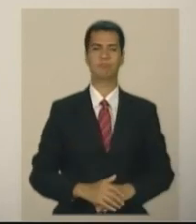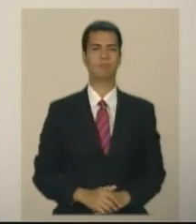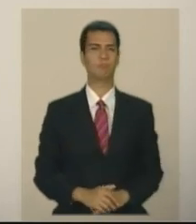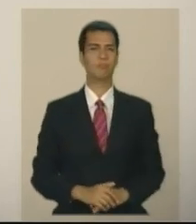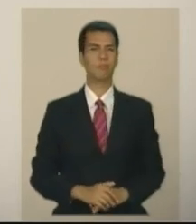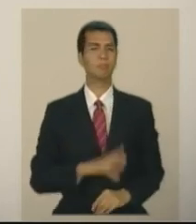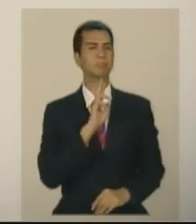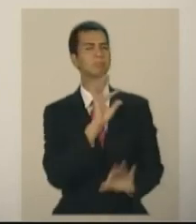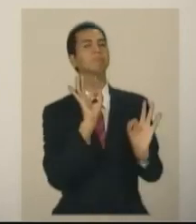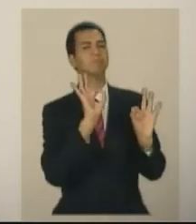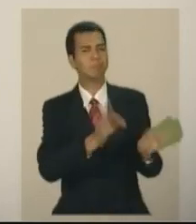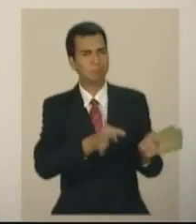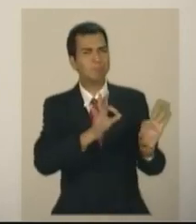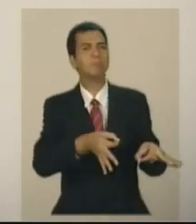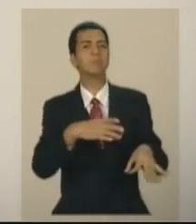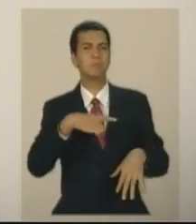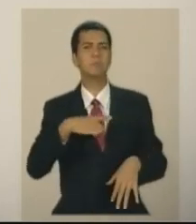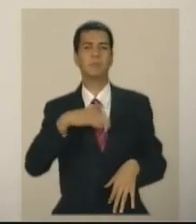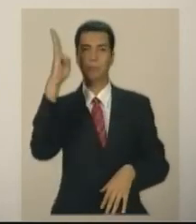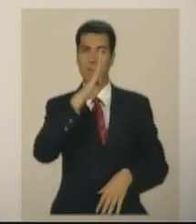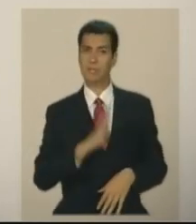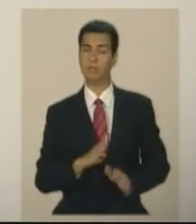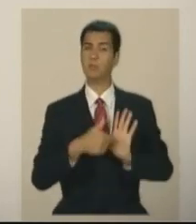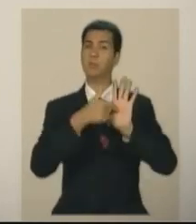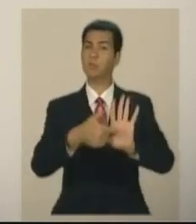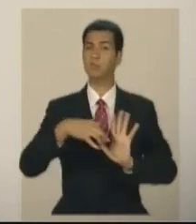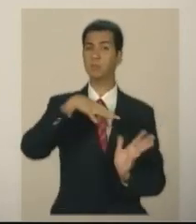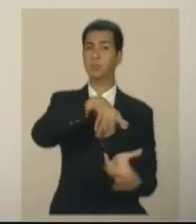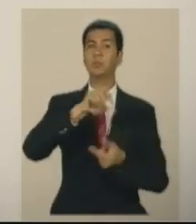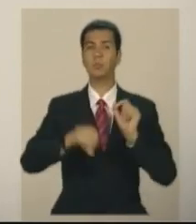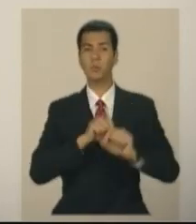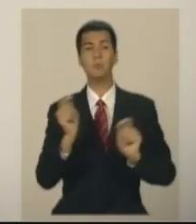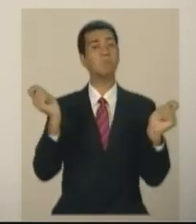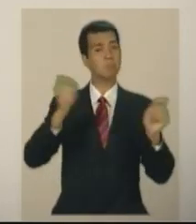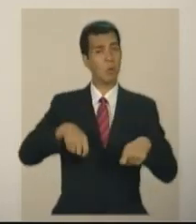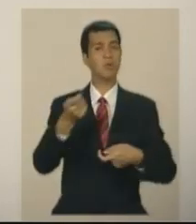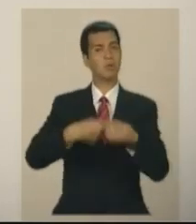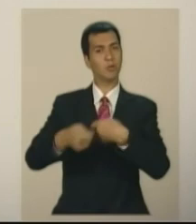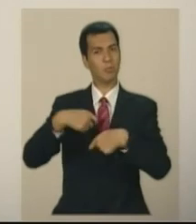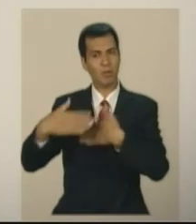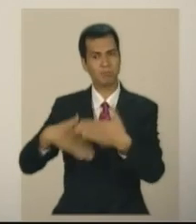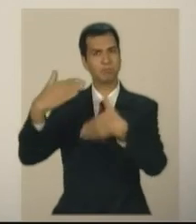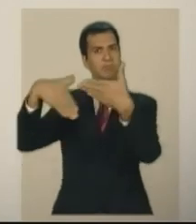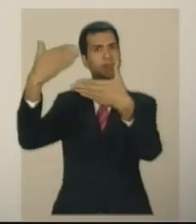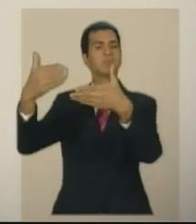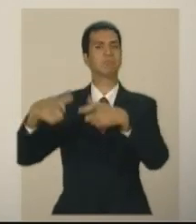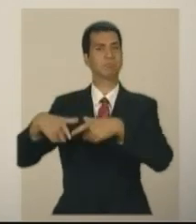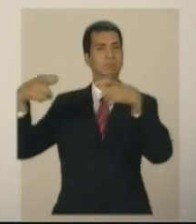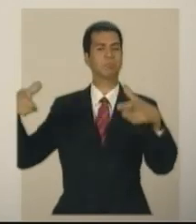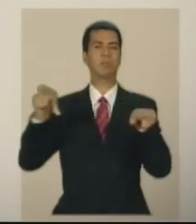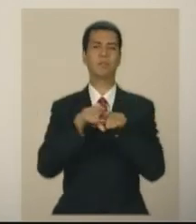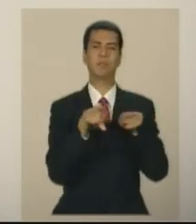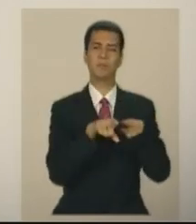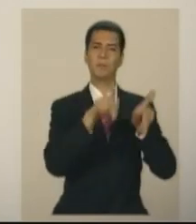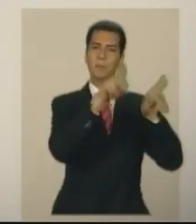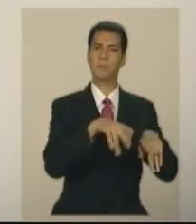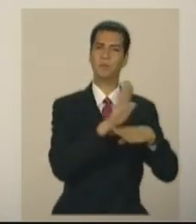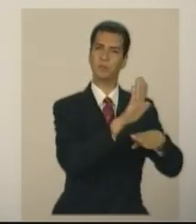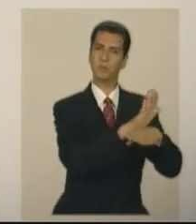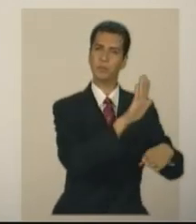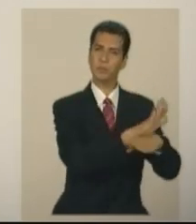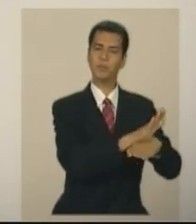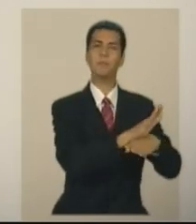mostrando ao mundo que é possível a economia crescer e ao mesmo tempo fazer com que as pessoas melhorem de vida